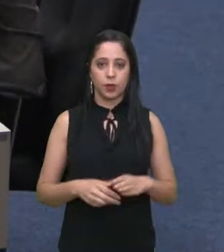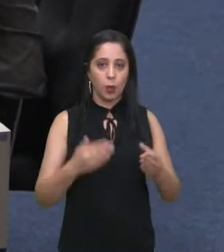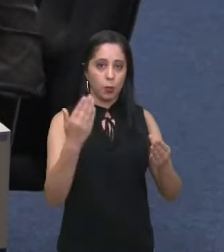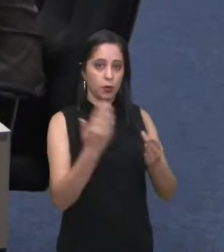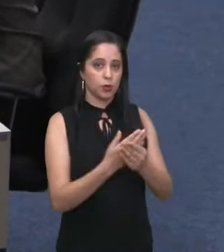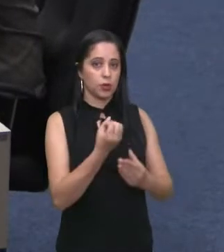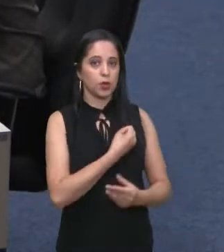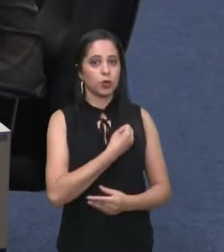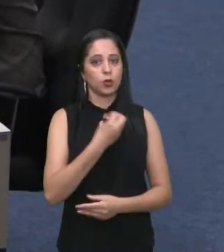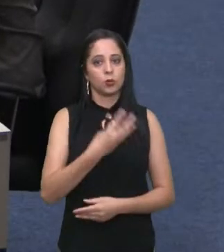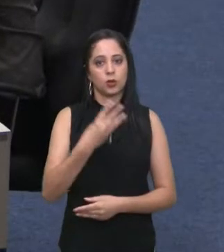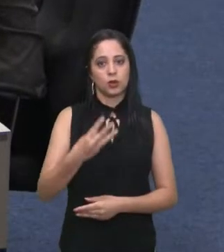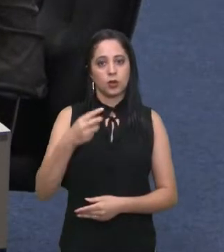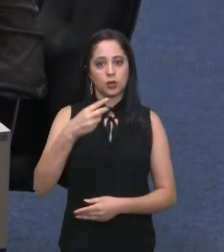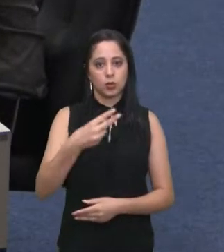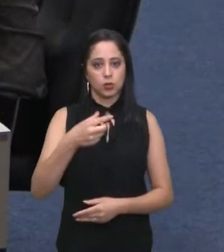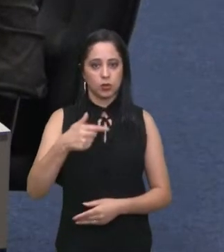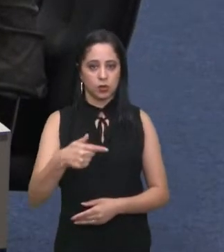Processo número